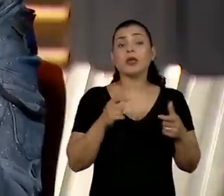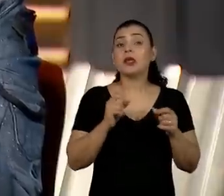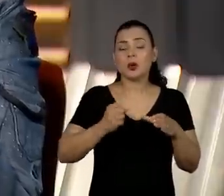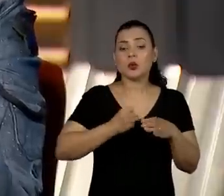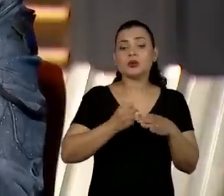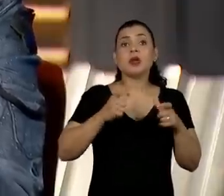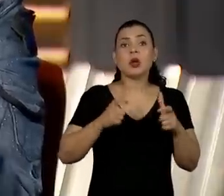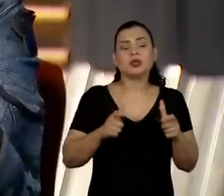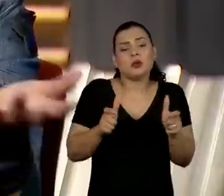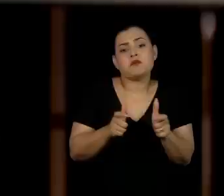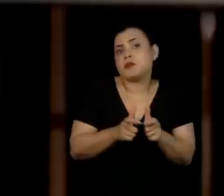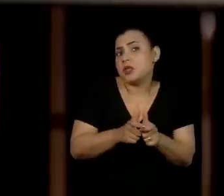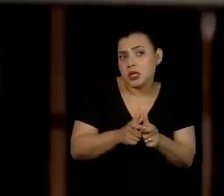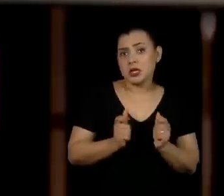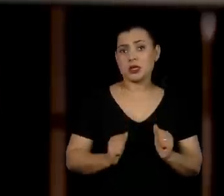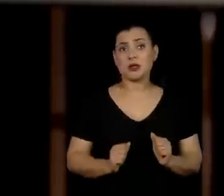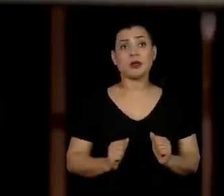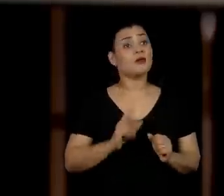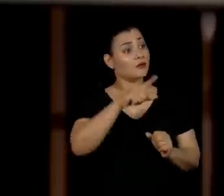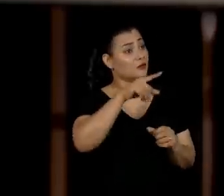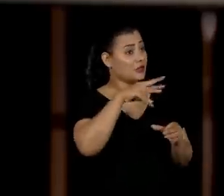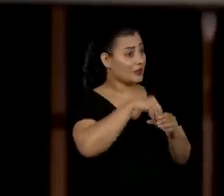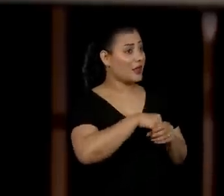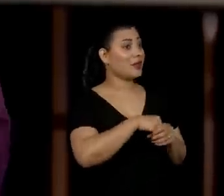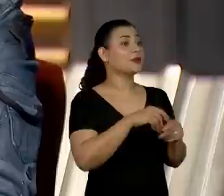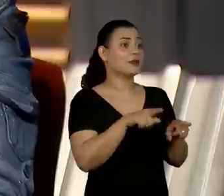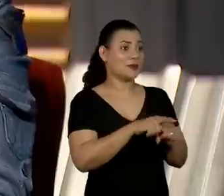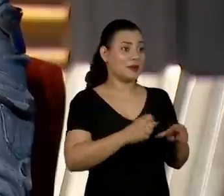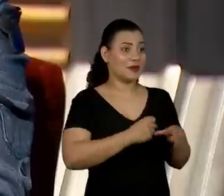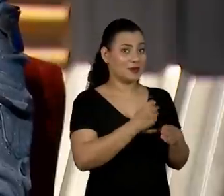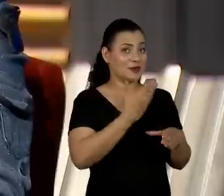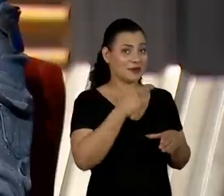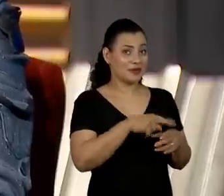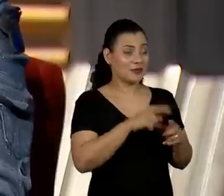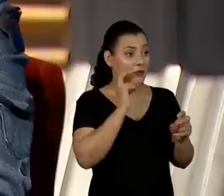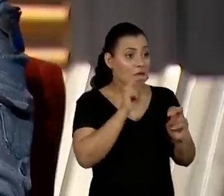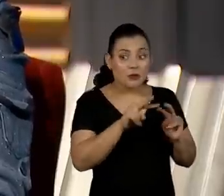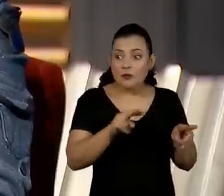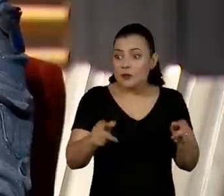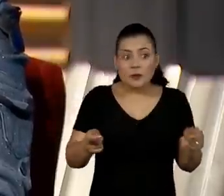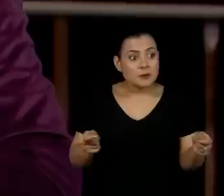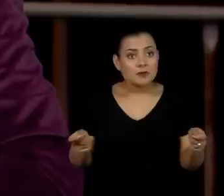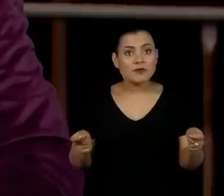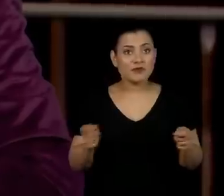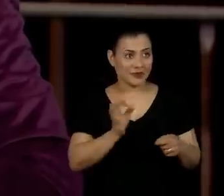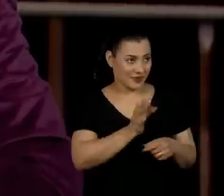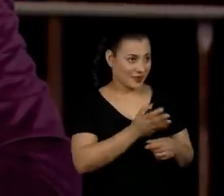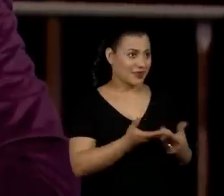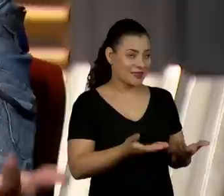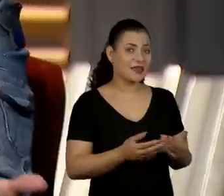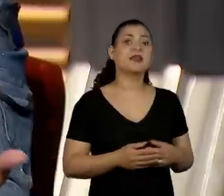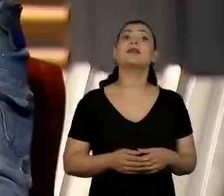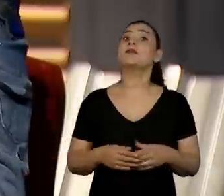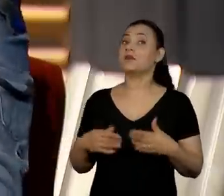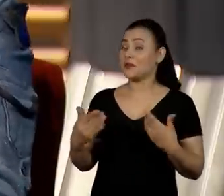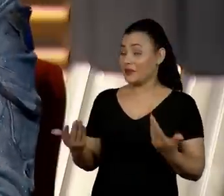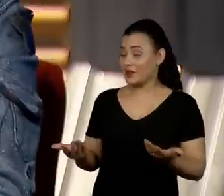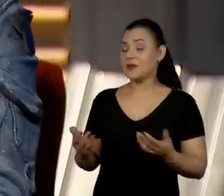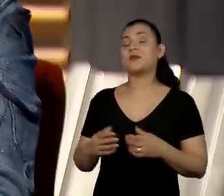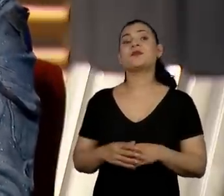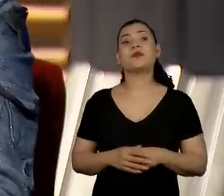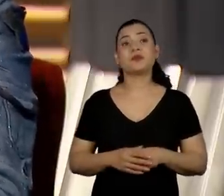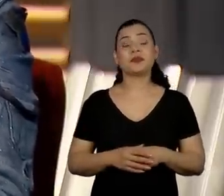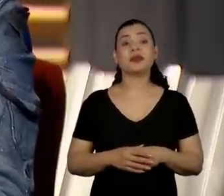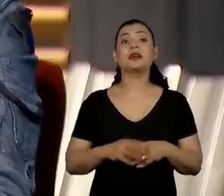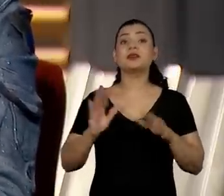tamanho dentro da cozinha quase né você fica olhando você pode olhar a cozinha né exato E